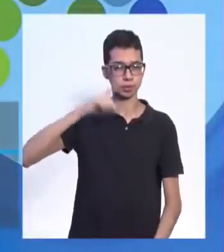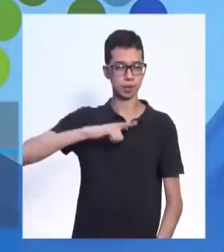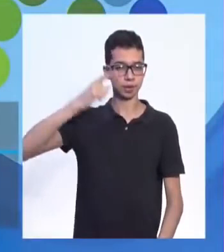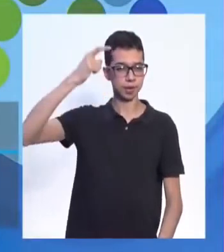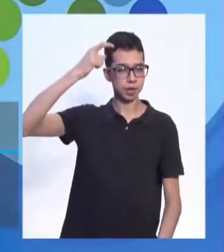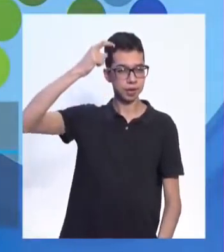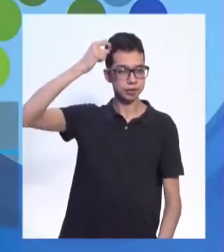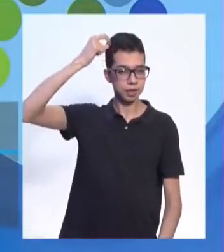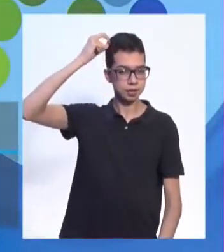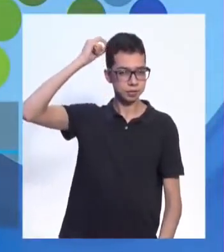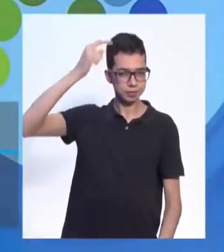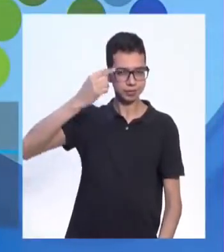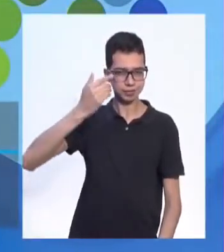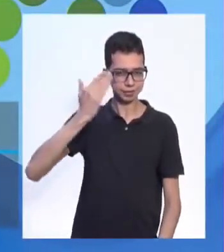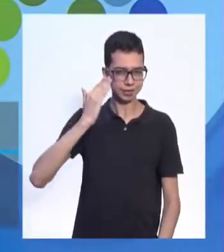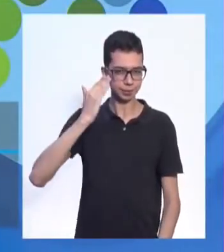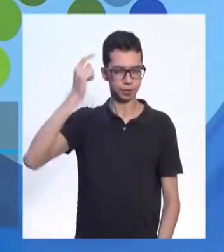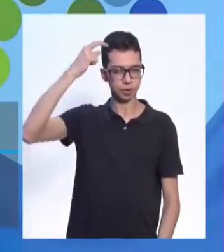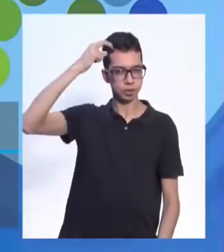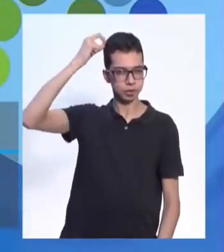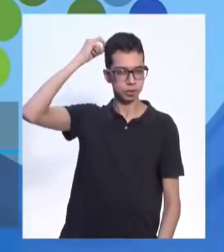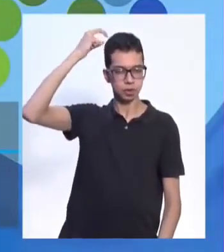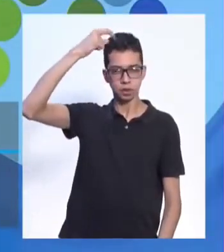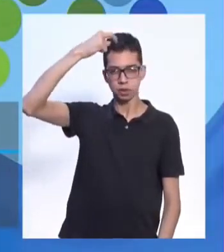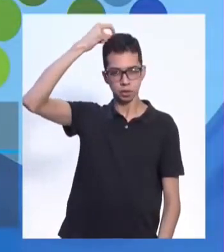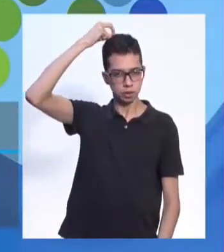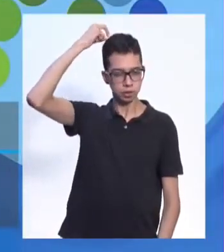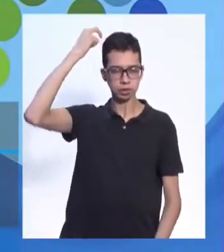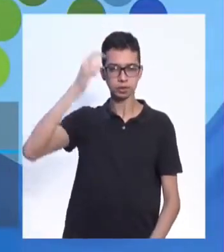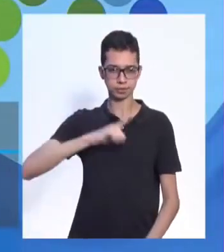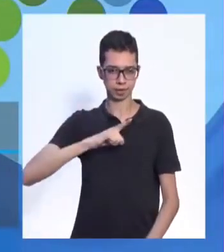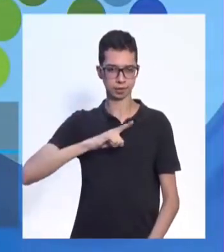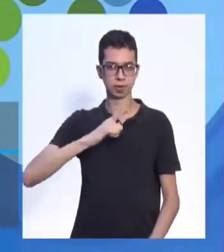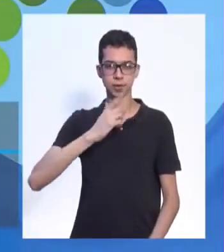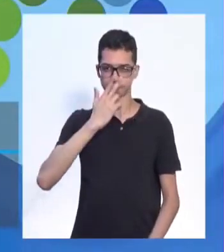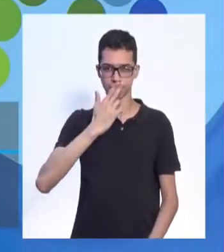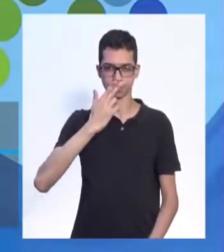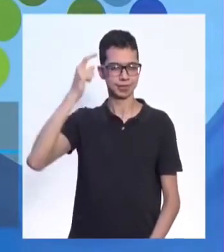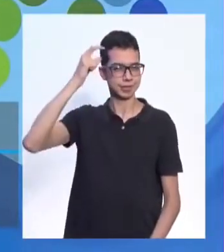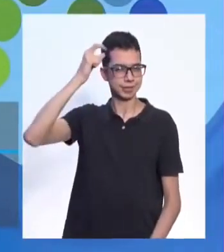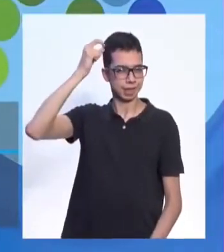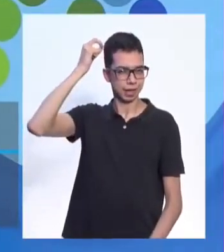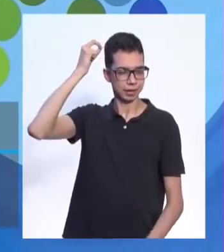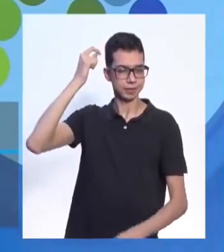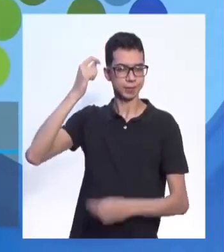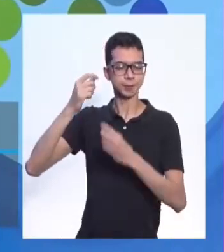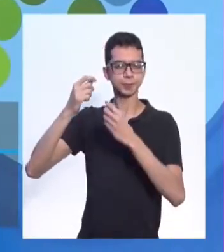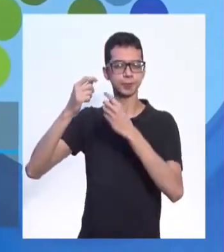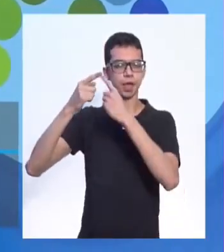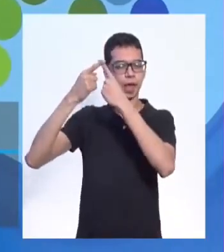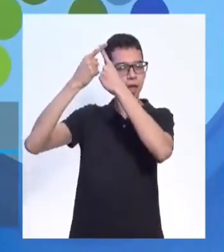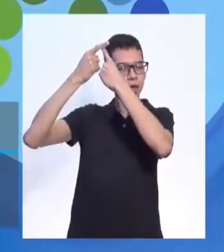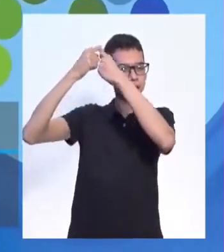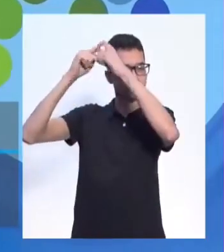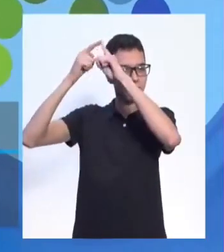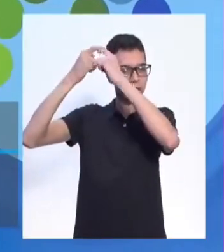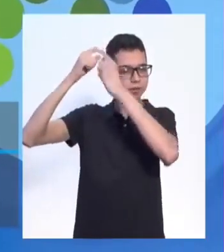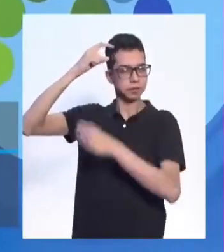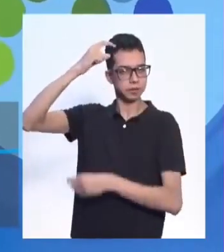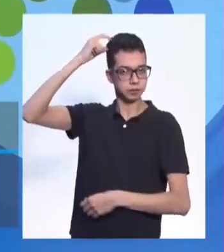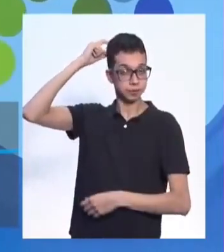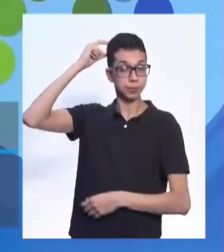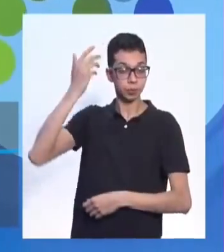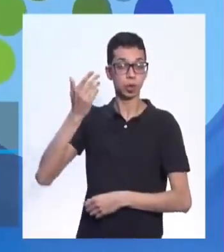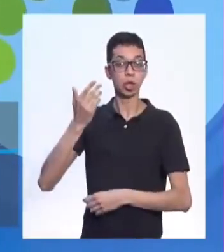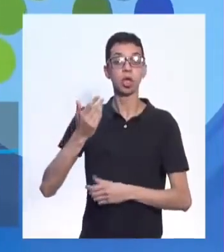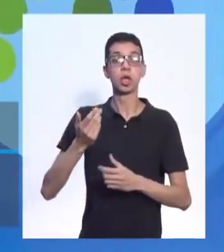ficam rente aqui ao escalpo, né, ficam rente aqui ao cabelo, muitos deles faziam os caminhos, as rotas de